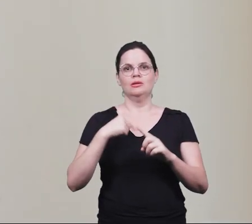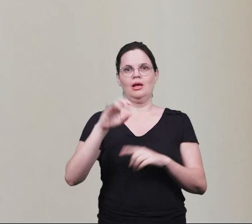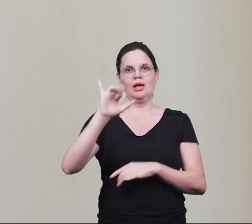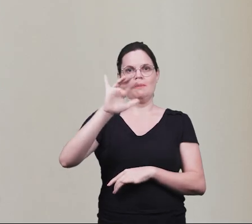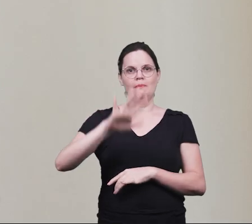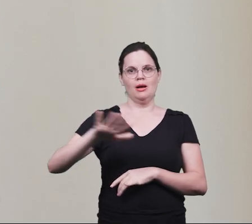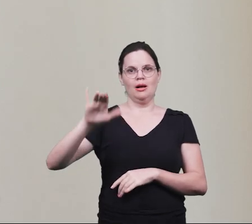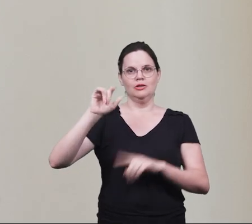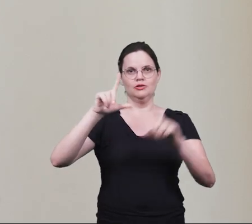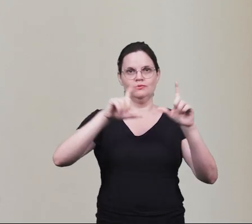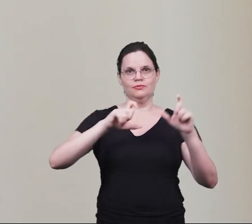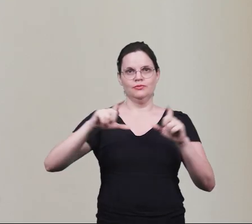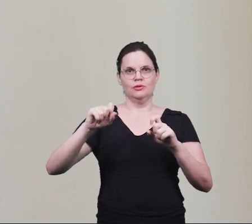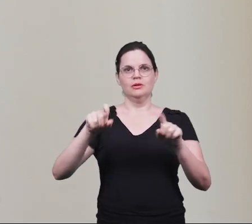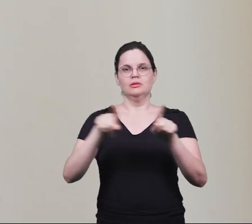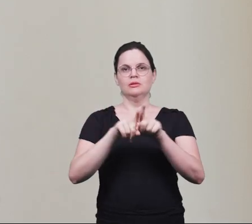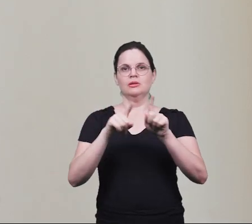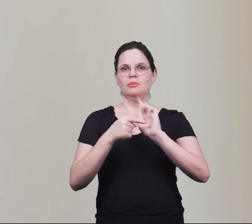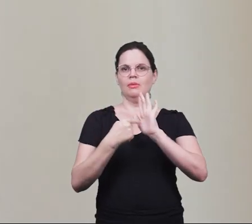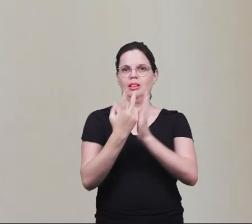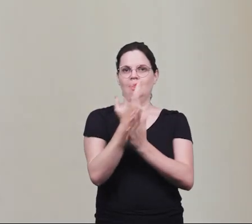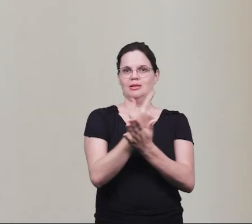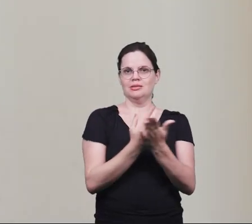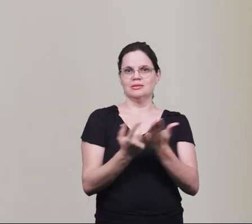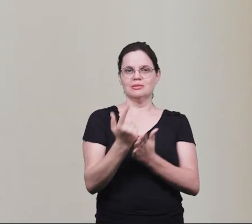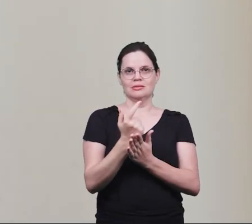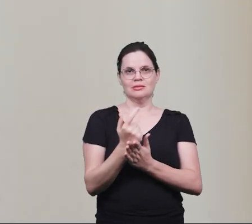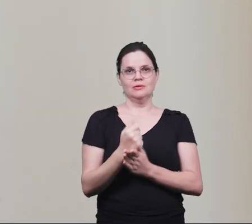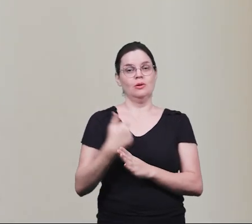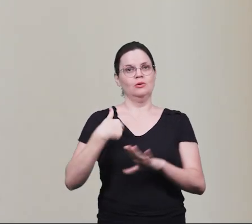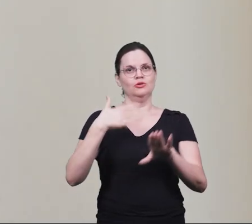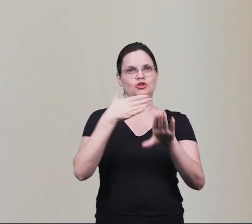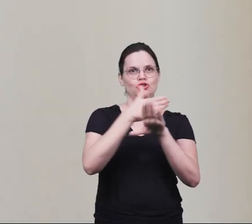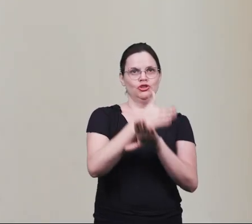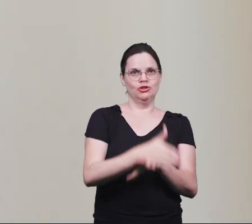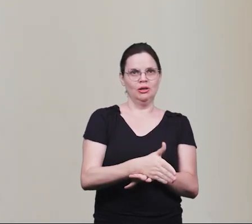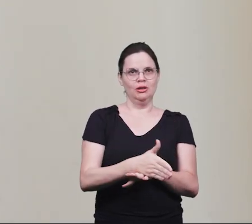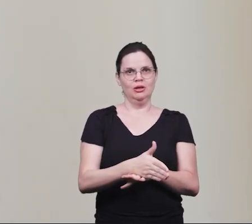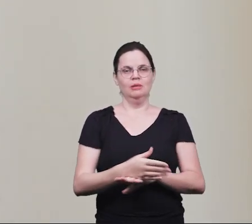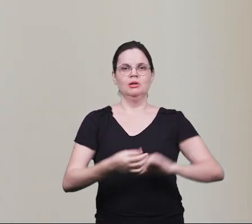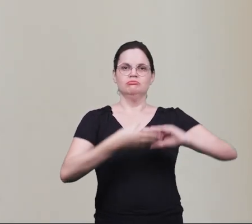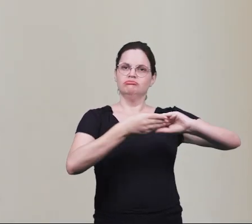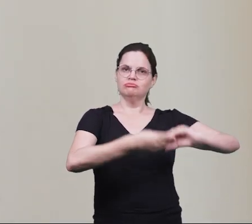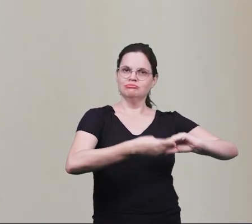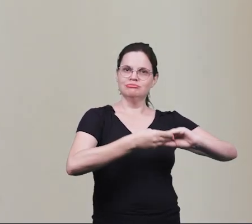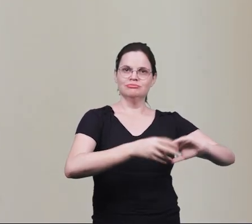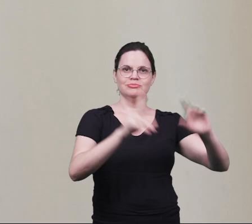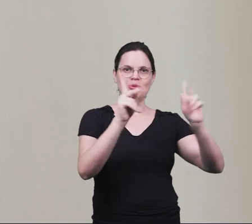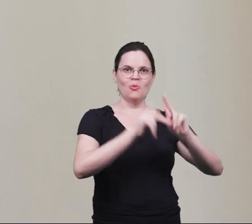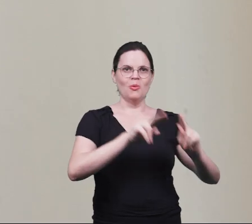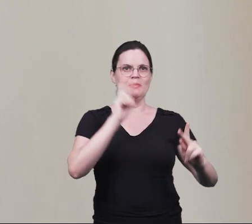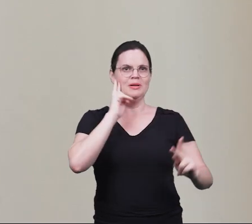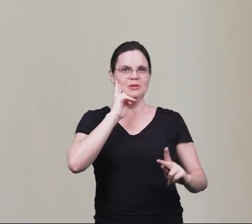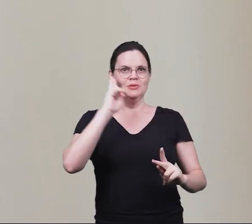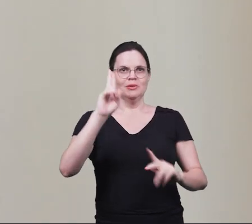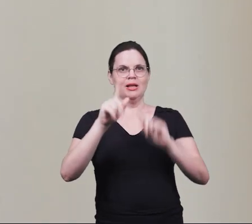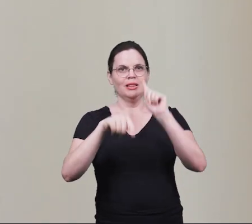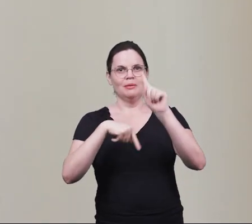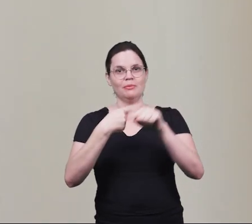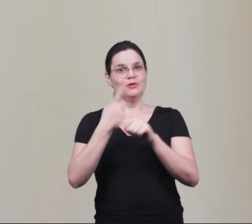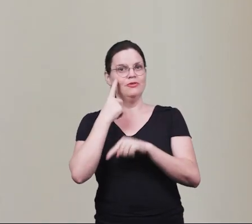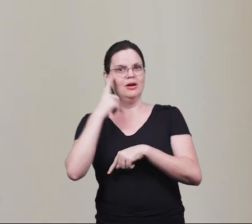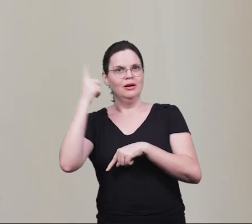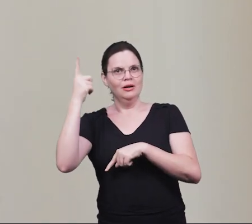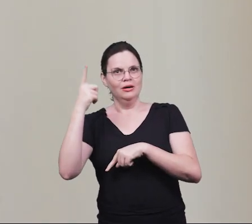a imagem e o pictograma. Então nós chegamos na igreja, cumprimentamos o irmão com a paz do